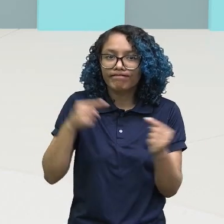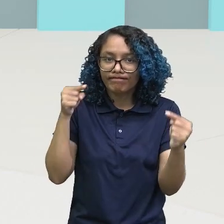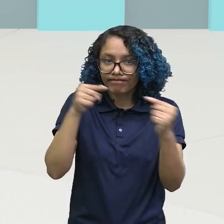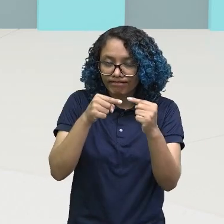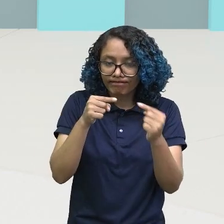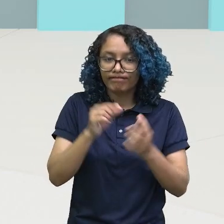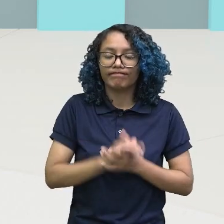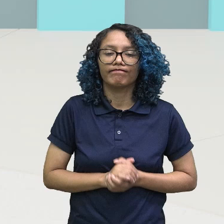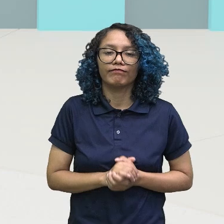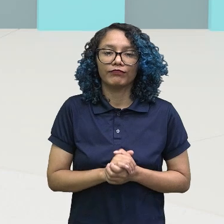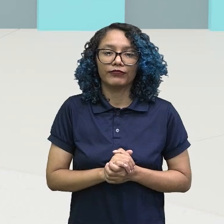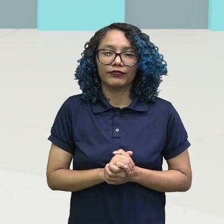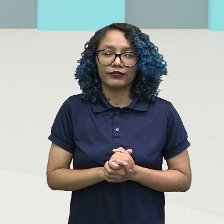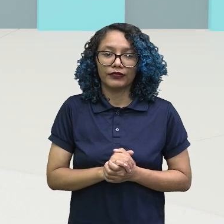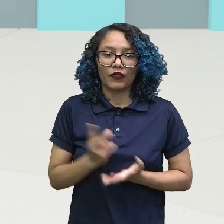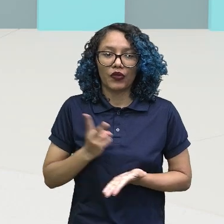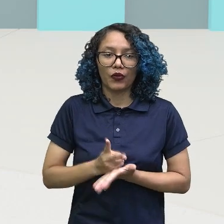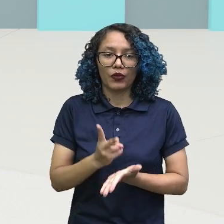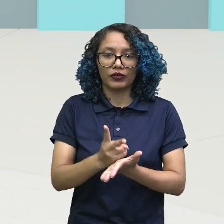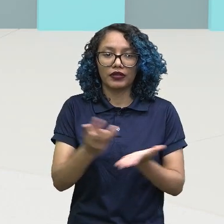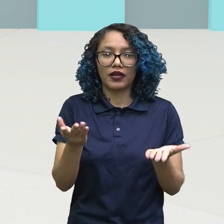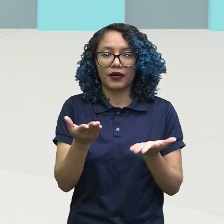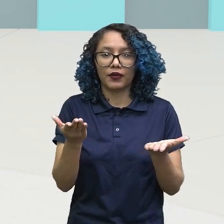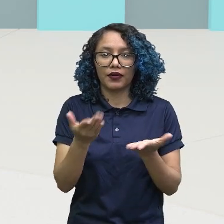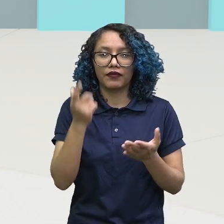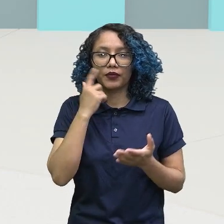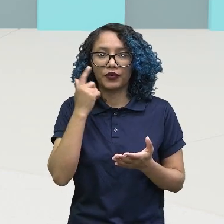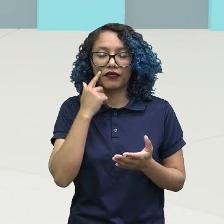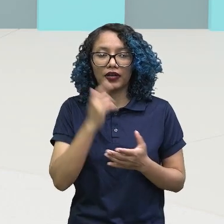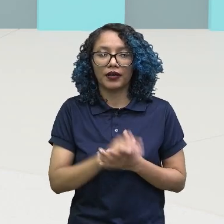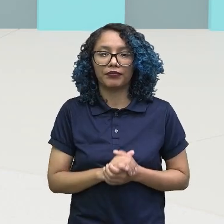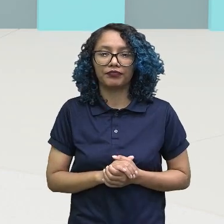certo? Então, vamos conhecer agora